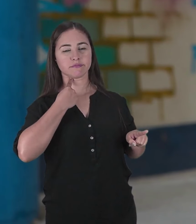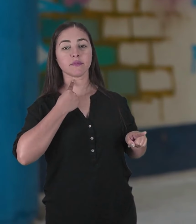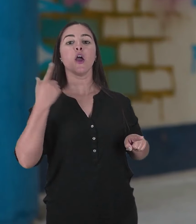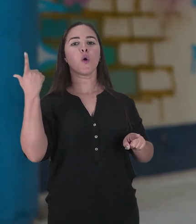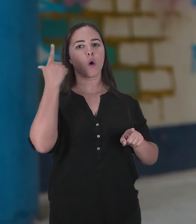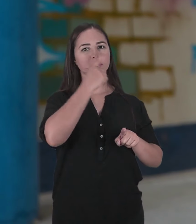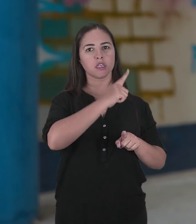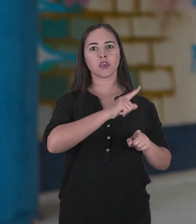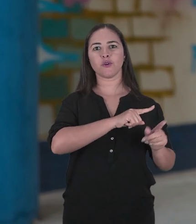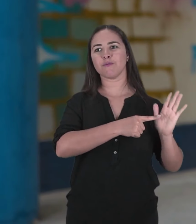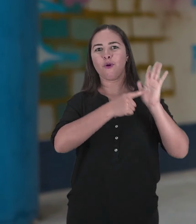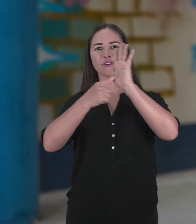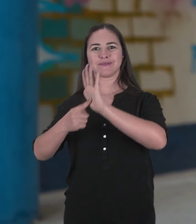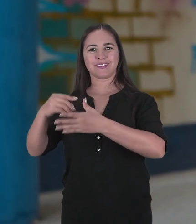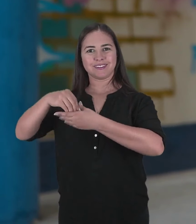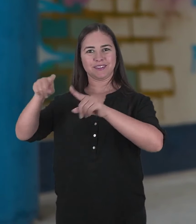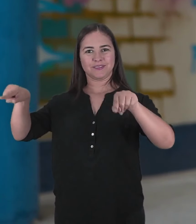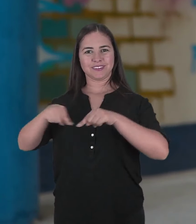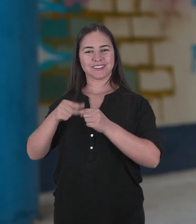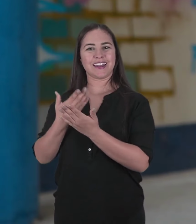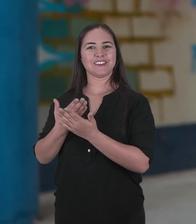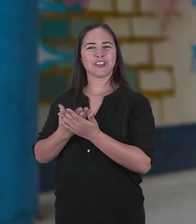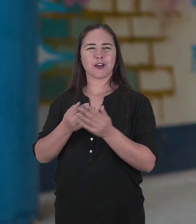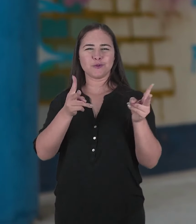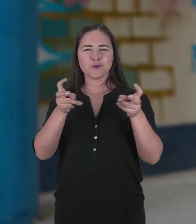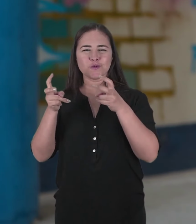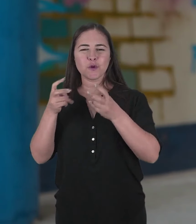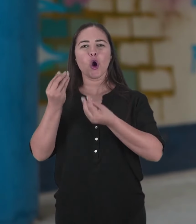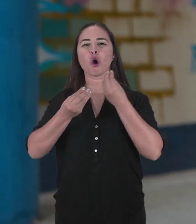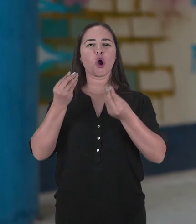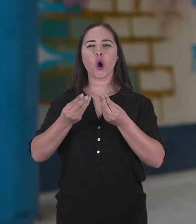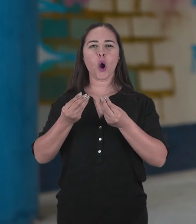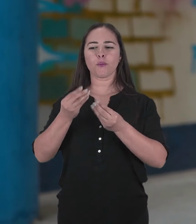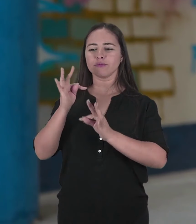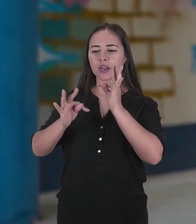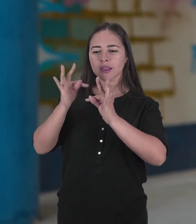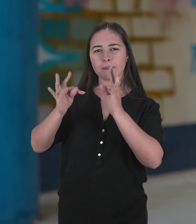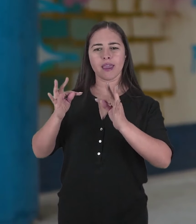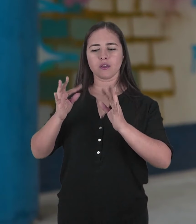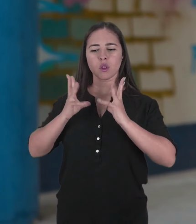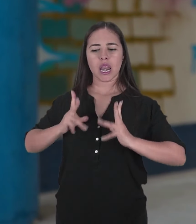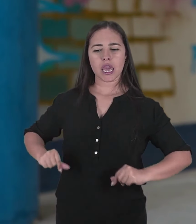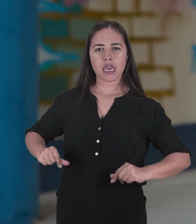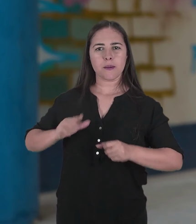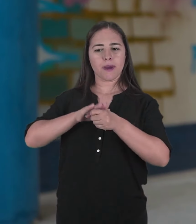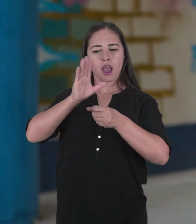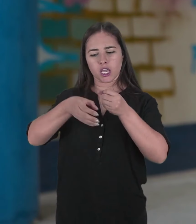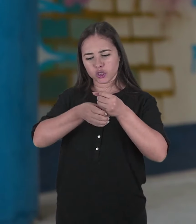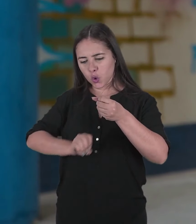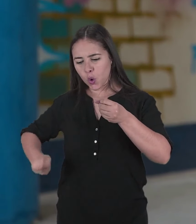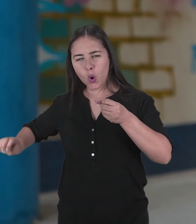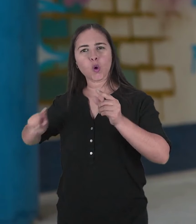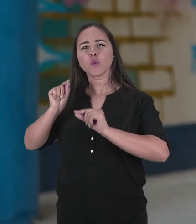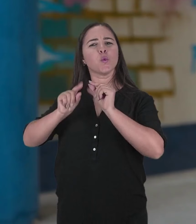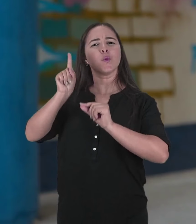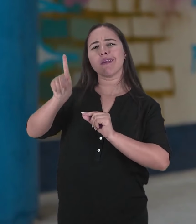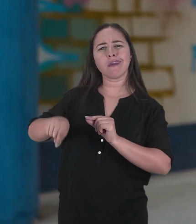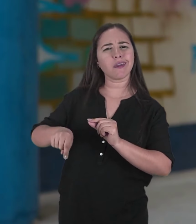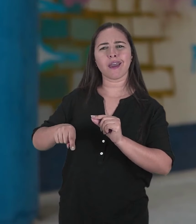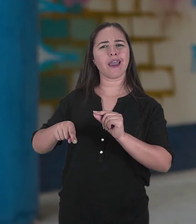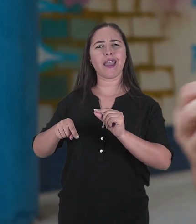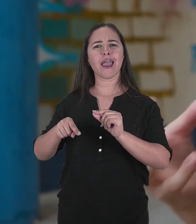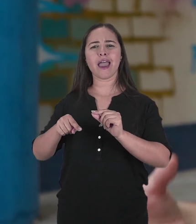de aula, a exploração dos meus conteúdos, né? Por que tratar o esgoto, né? Como tratamos o esgoto, né? O que é um processo de floculação,